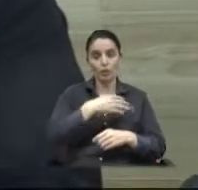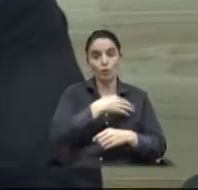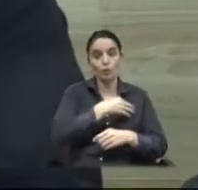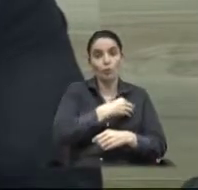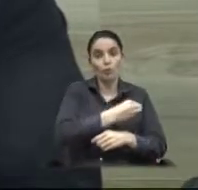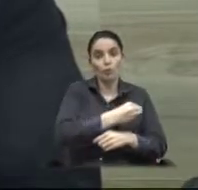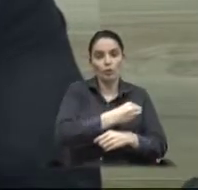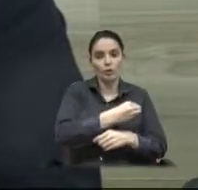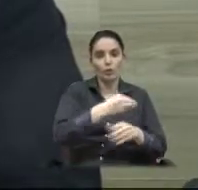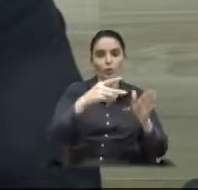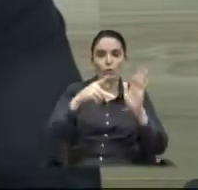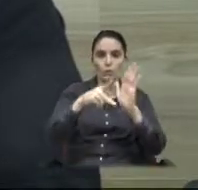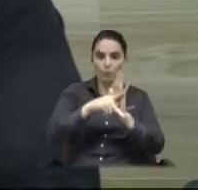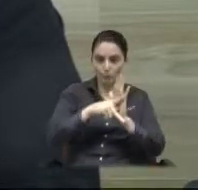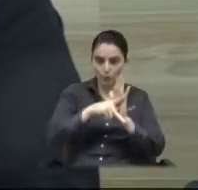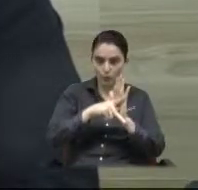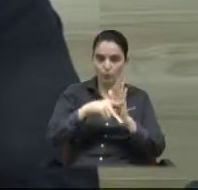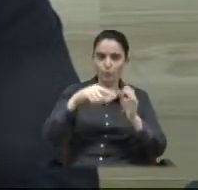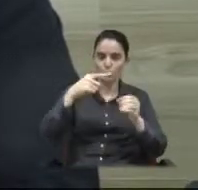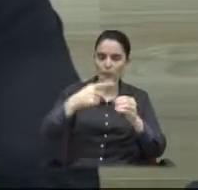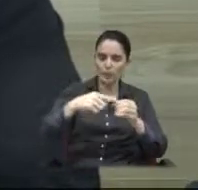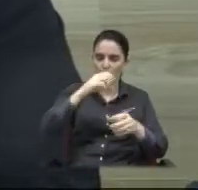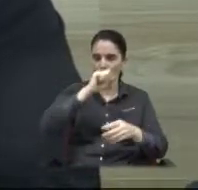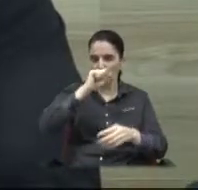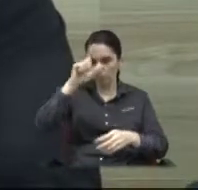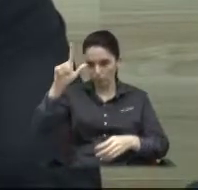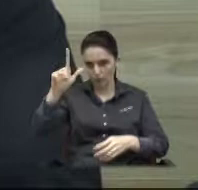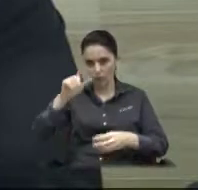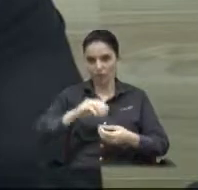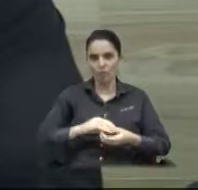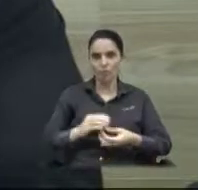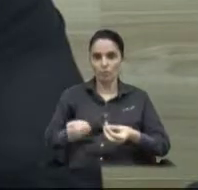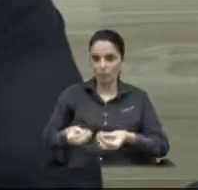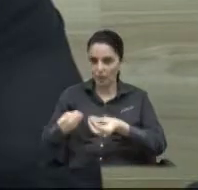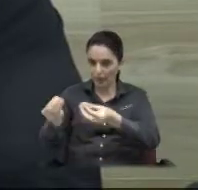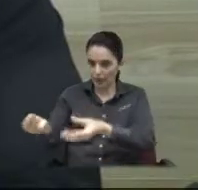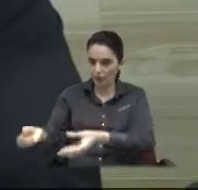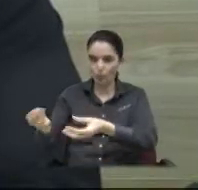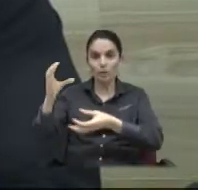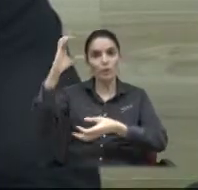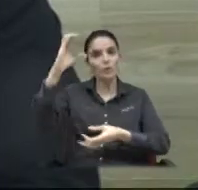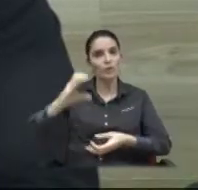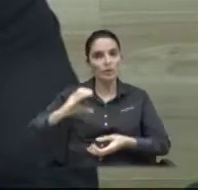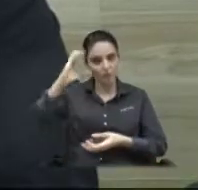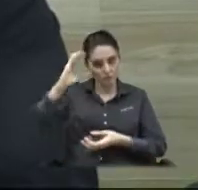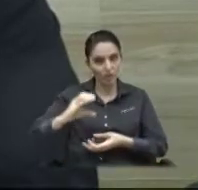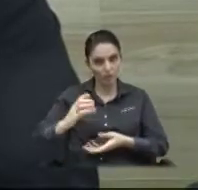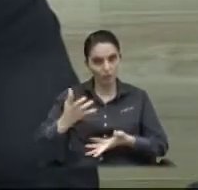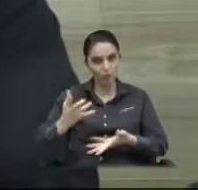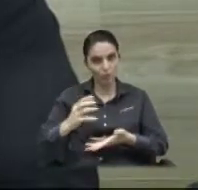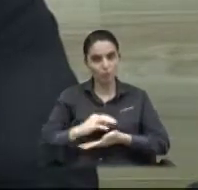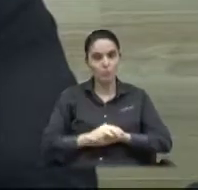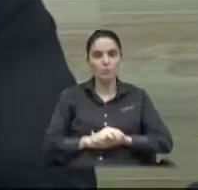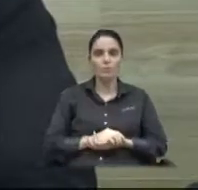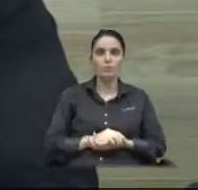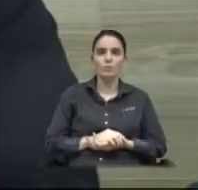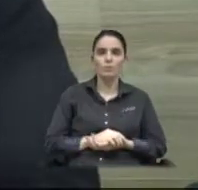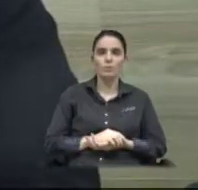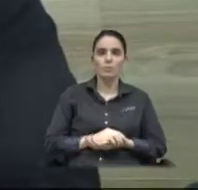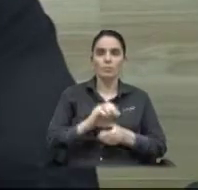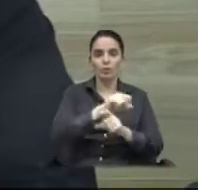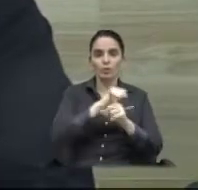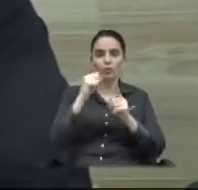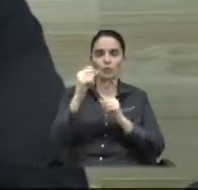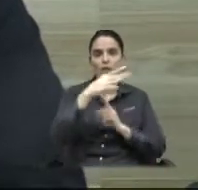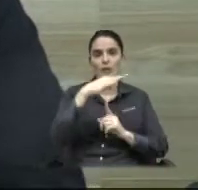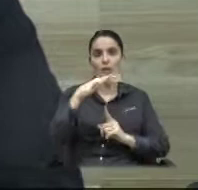alma repleta de luz, doçura e resiliência, que inspira toda a sociedade na busca por um mundo mais justo e